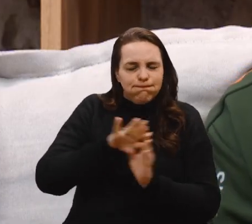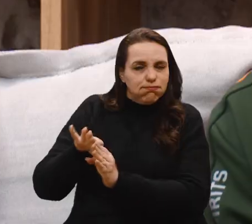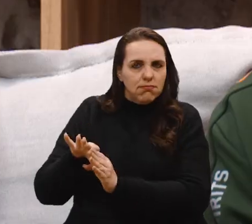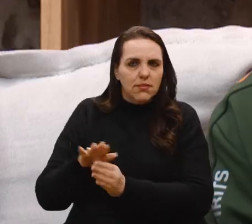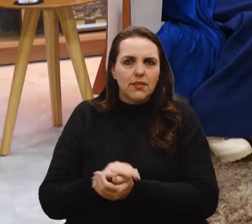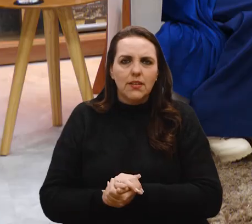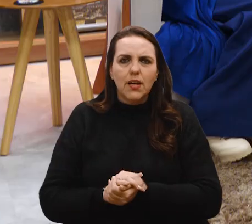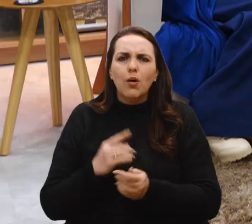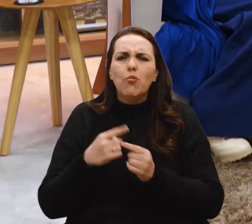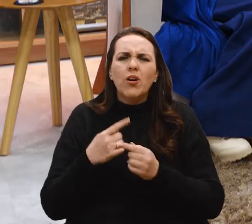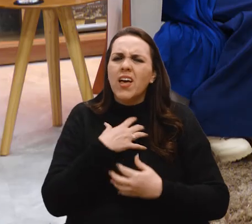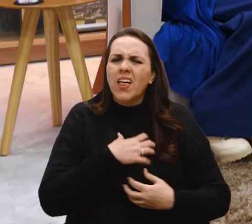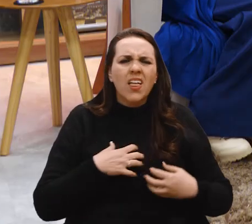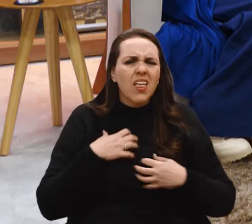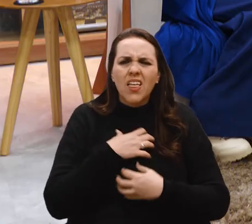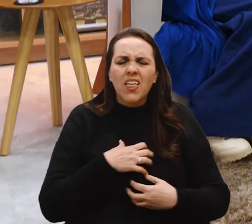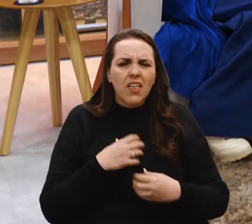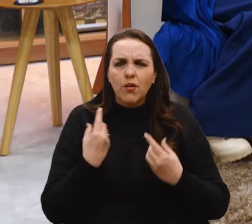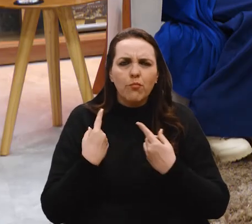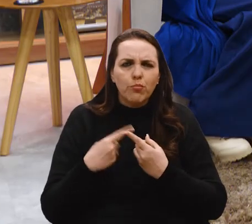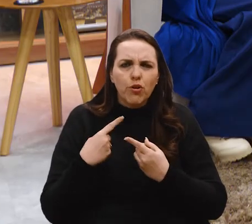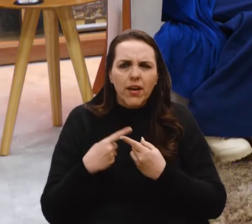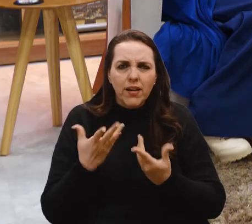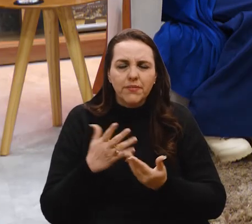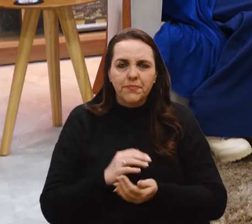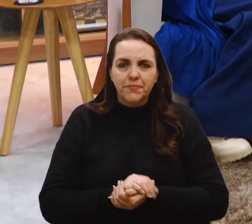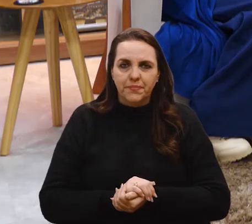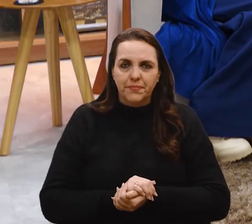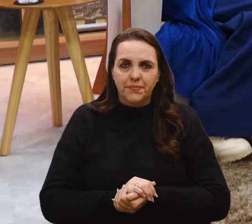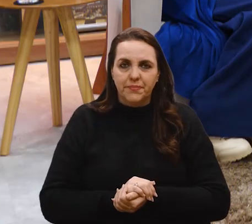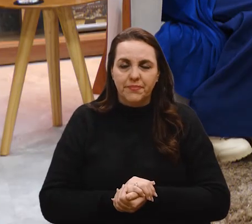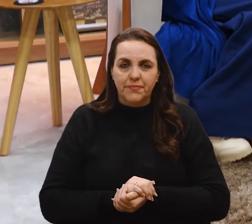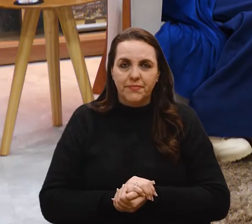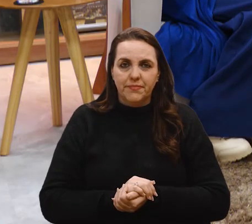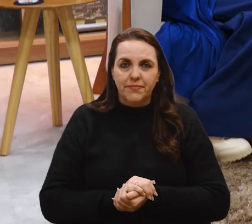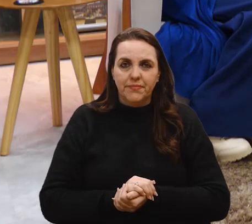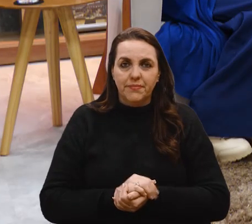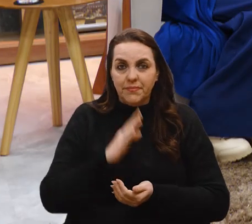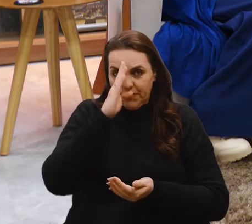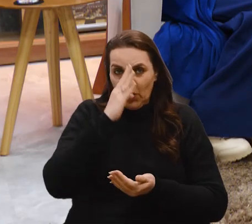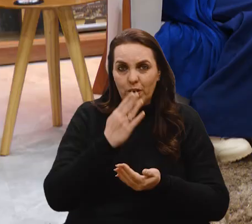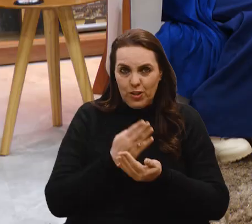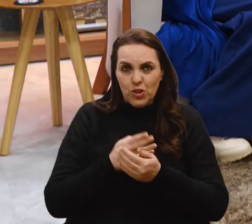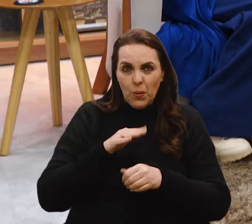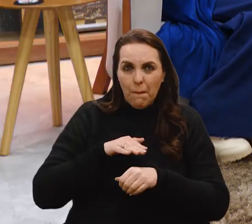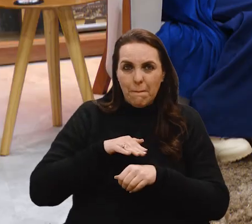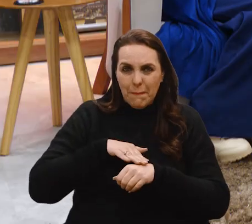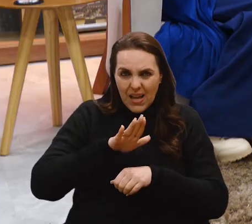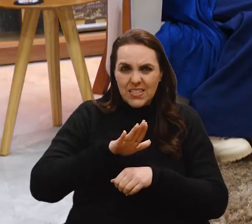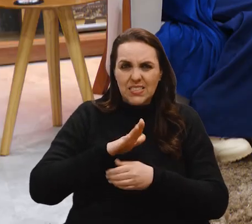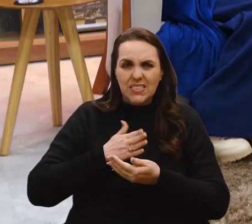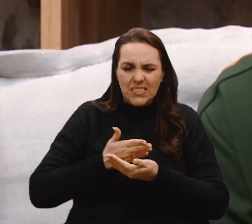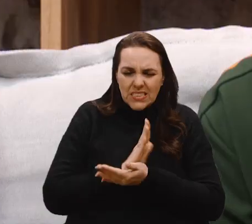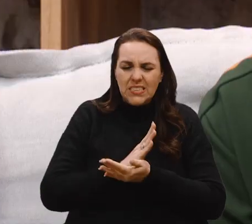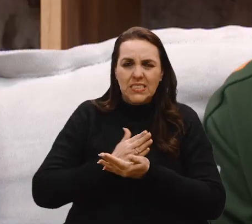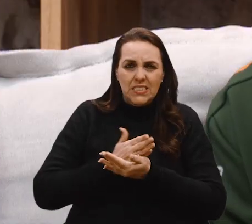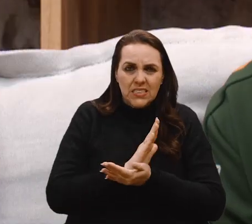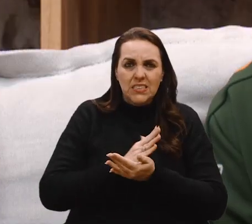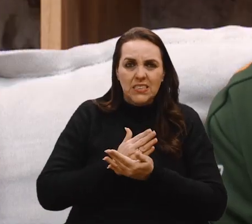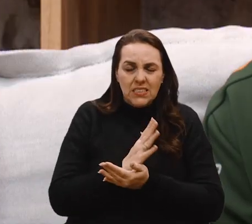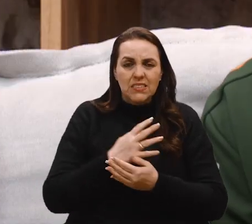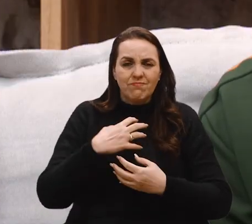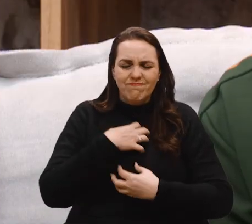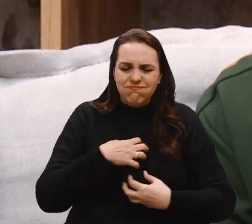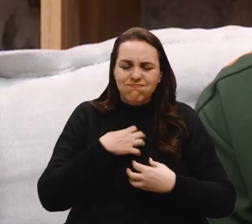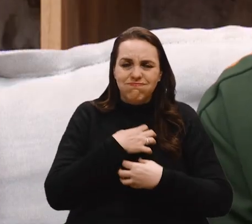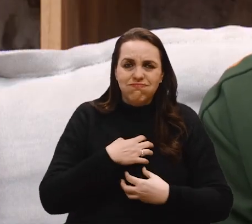que é que te inquieta nisso? Eu acho que o que mais me inquieta nisso